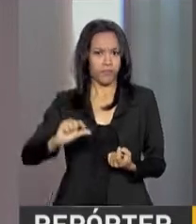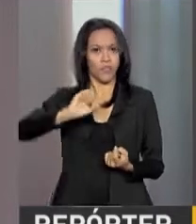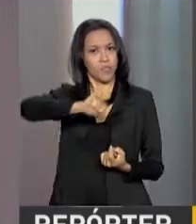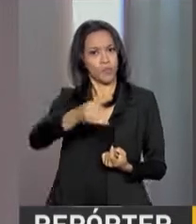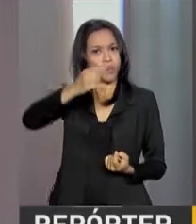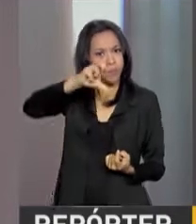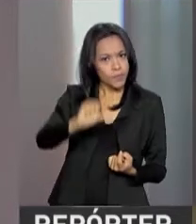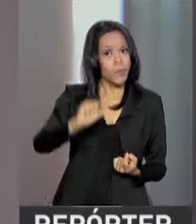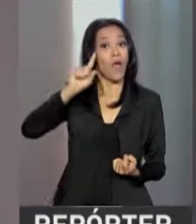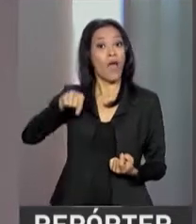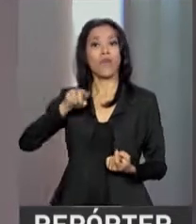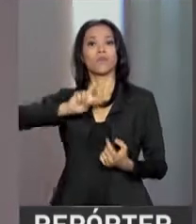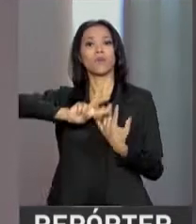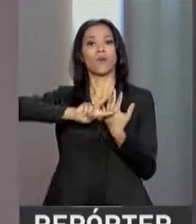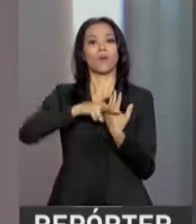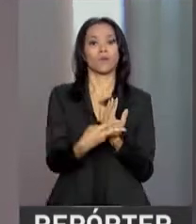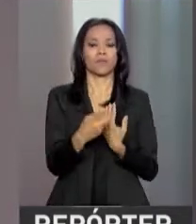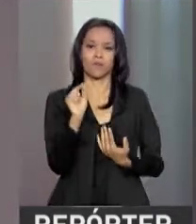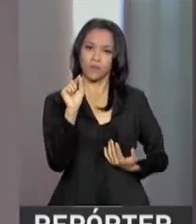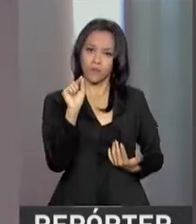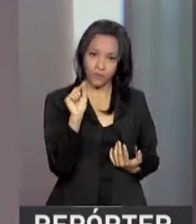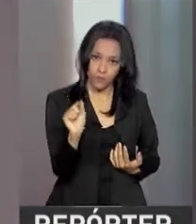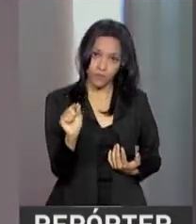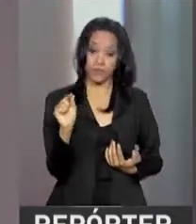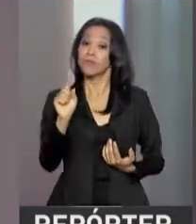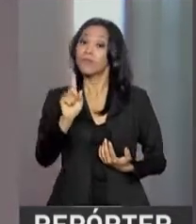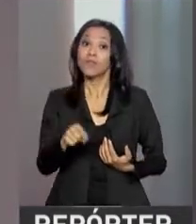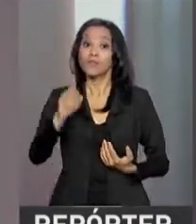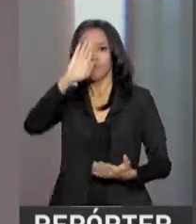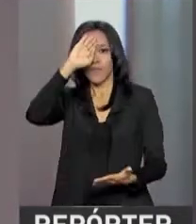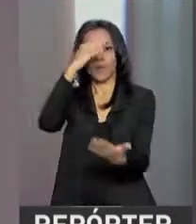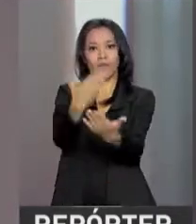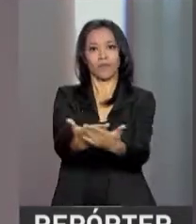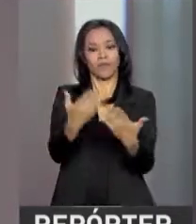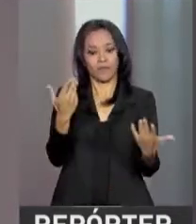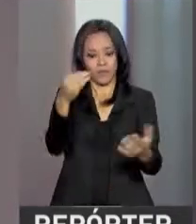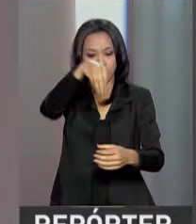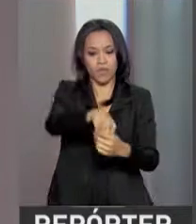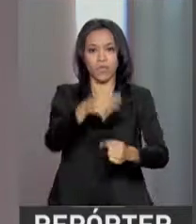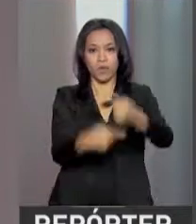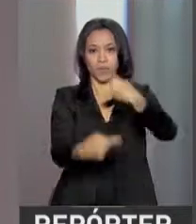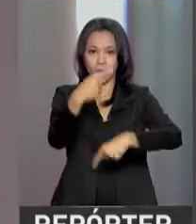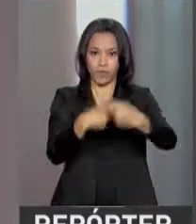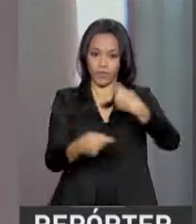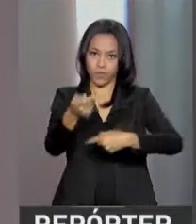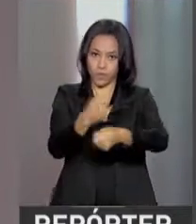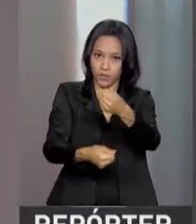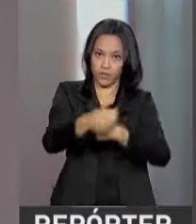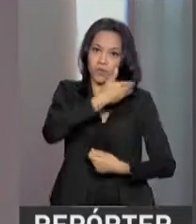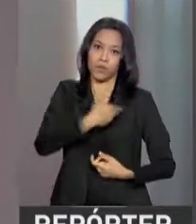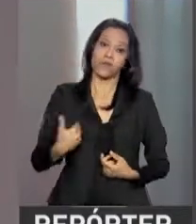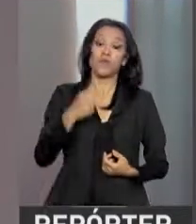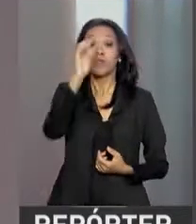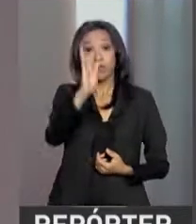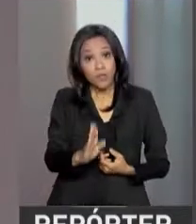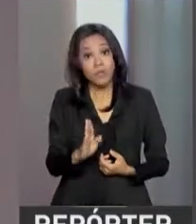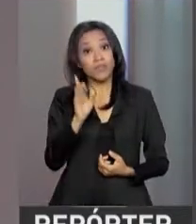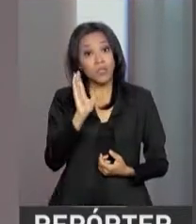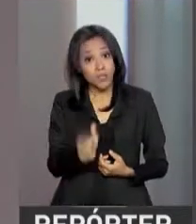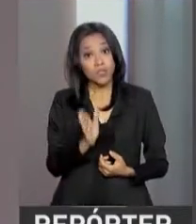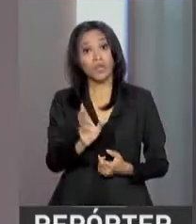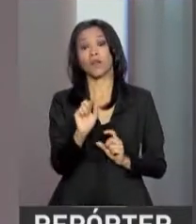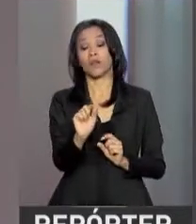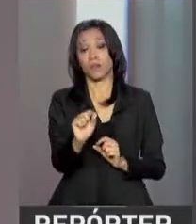diminuindo, é por conta do resgate da credibilidade da política fiscal do governo brasileiro, que está, em última instância,